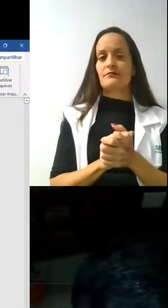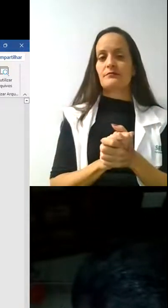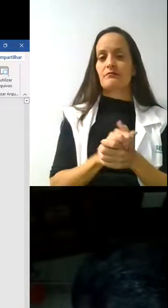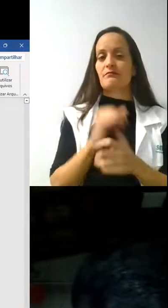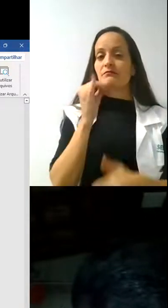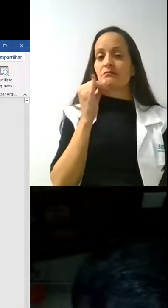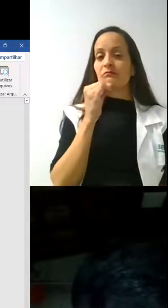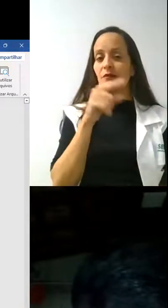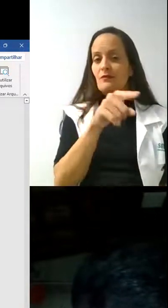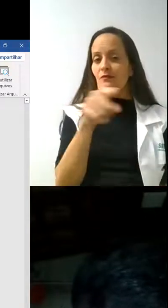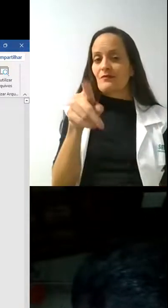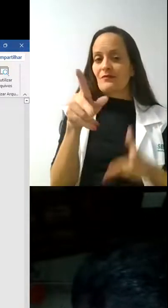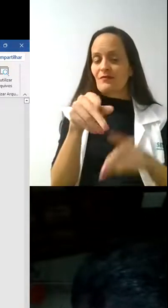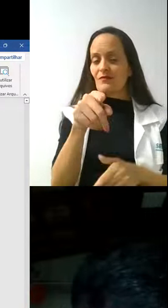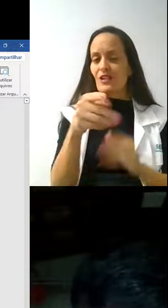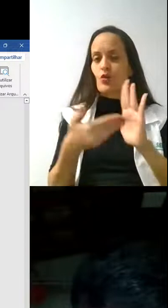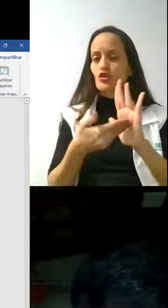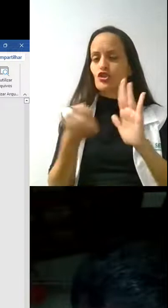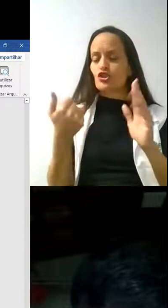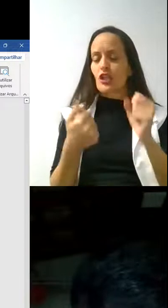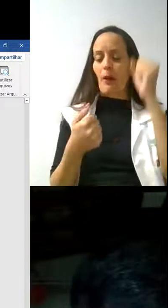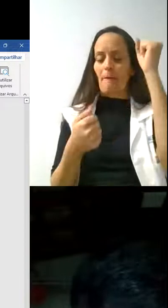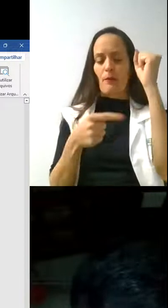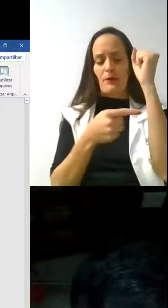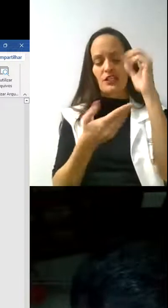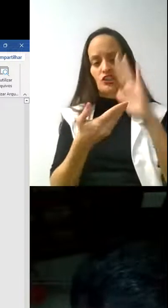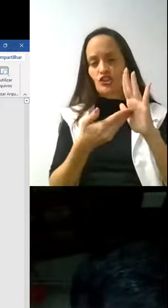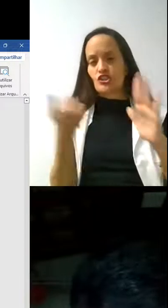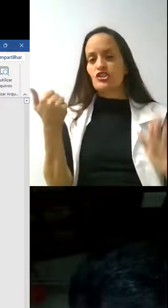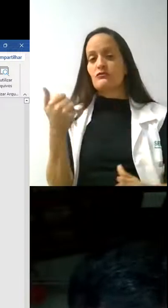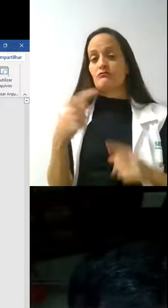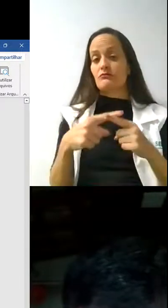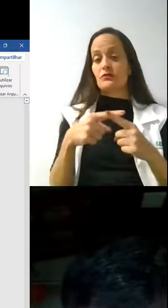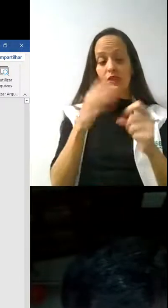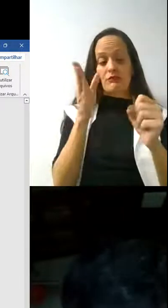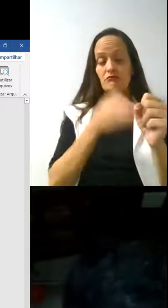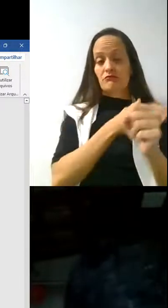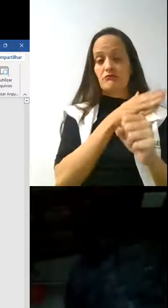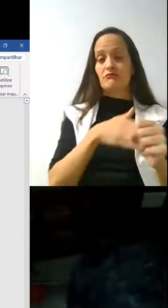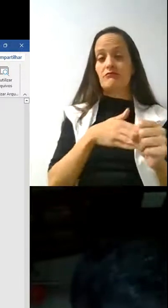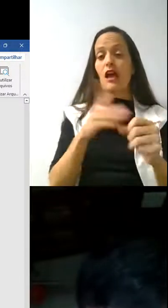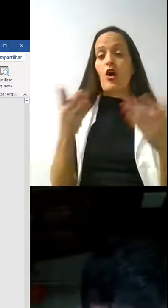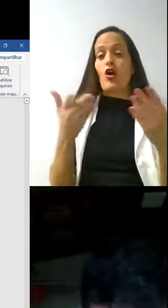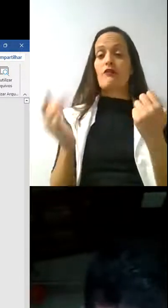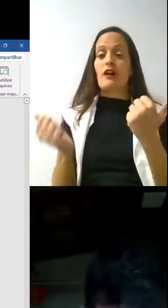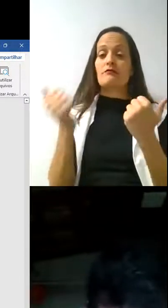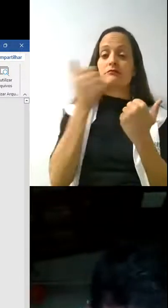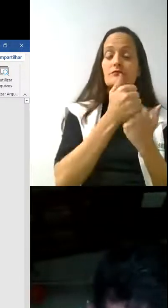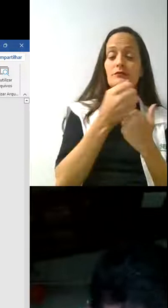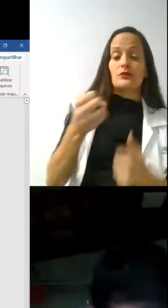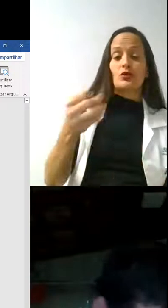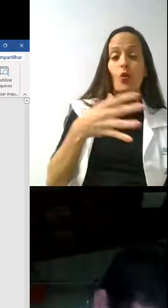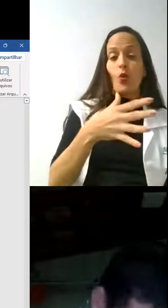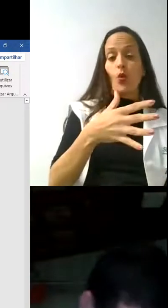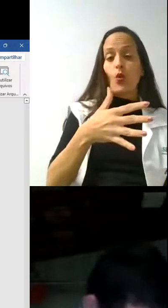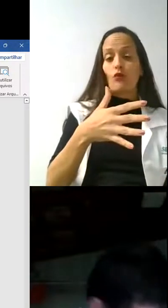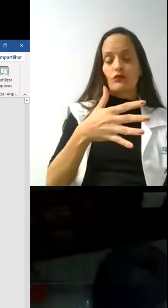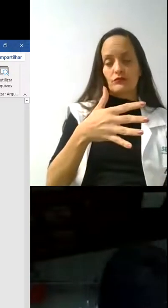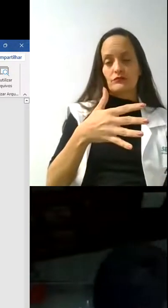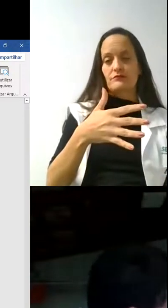desse, vai retirar o poste código 15, porque é o que está arriscado, e instalar um poste código 14, porque é o que não está